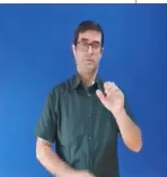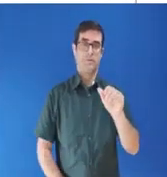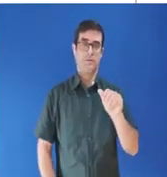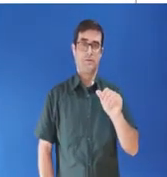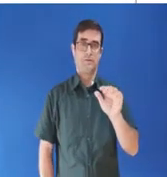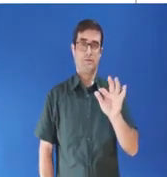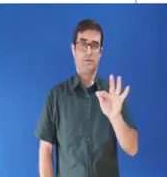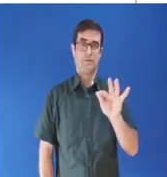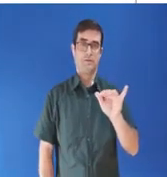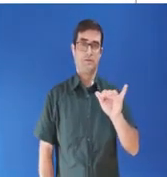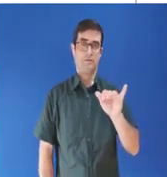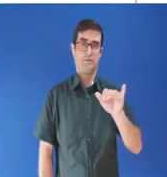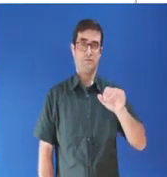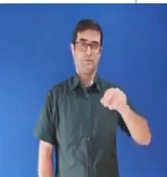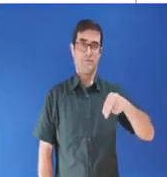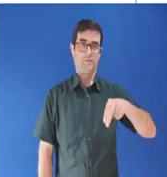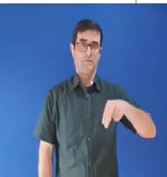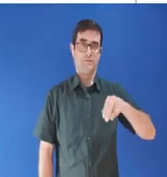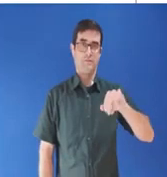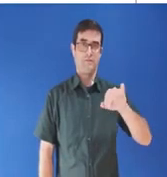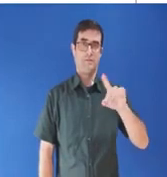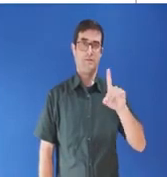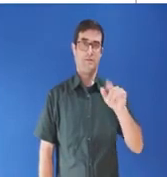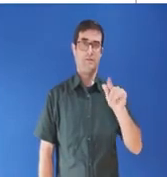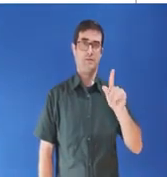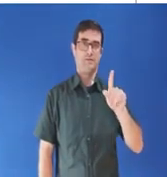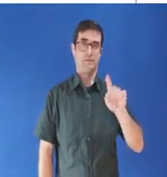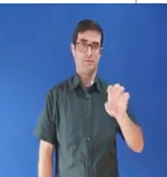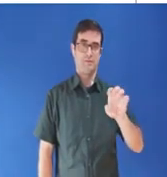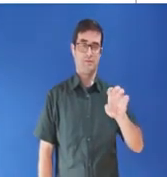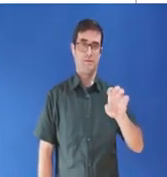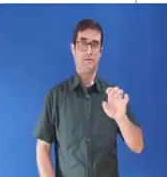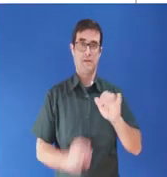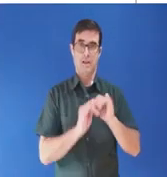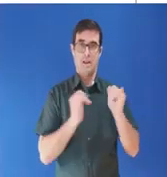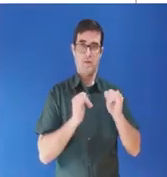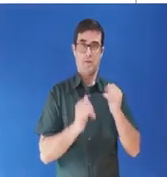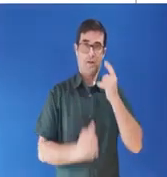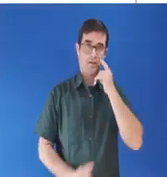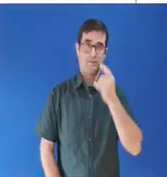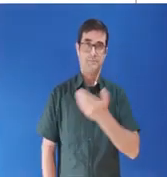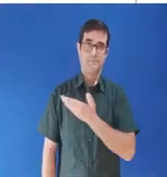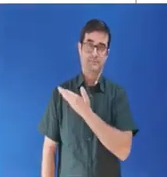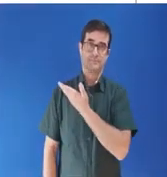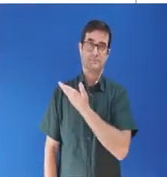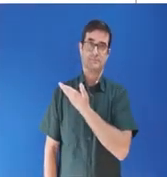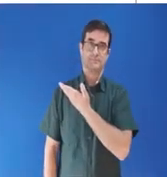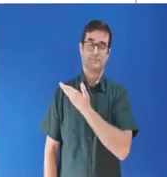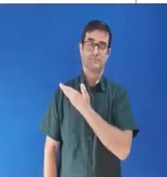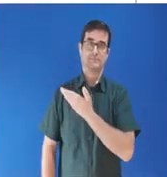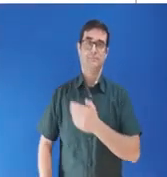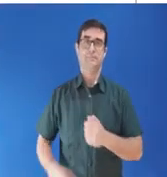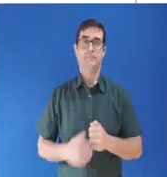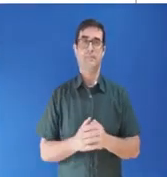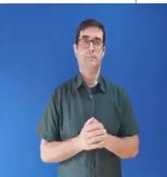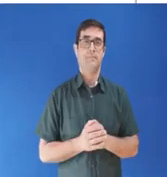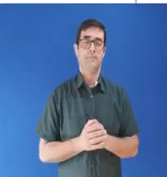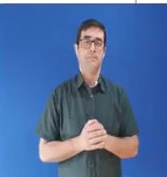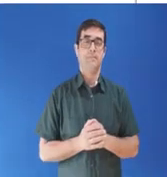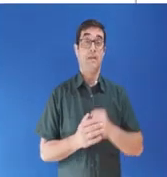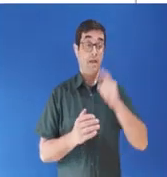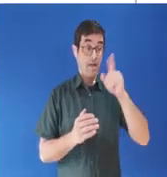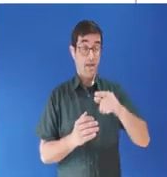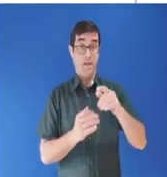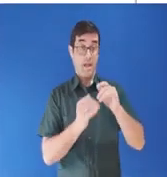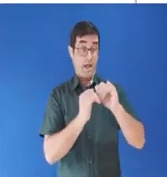afinidade eletrônica? A sua definição, de afinidade eletrônica ou eletroafinidade é a